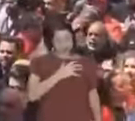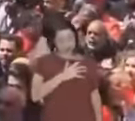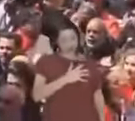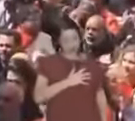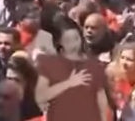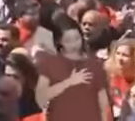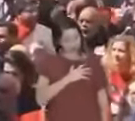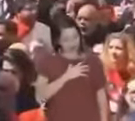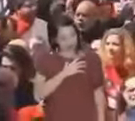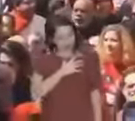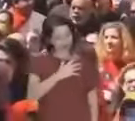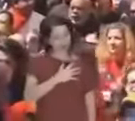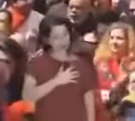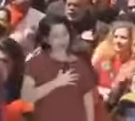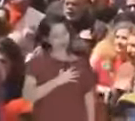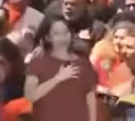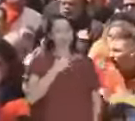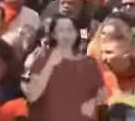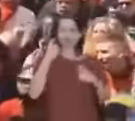ser feliz.